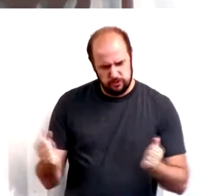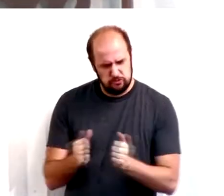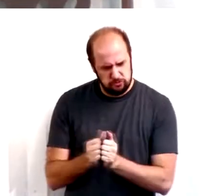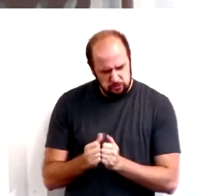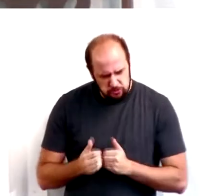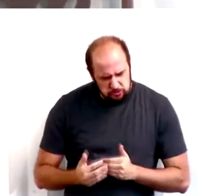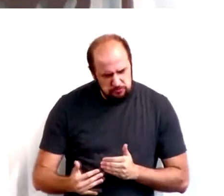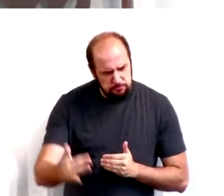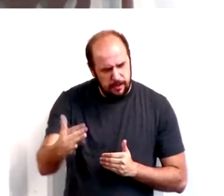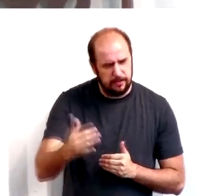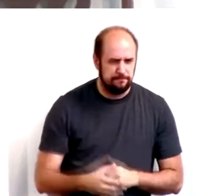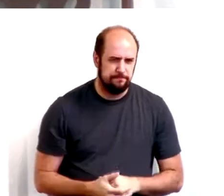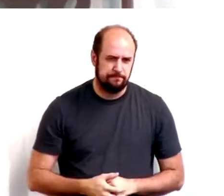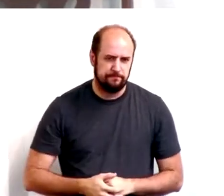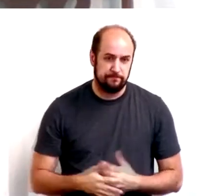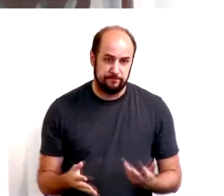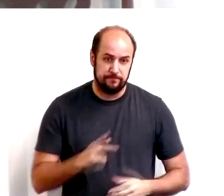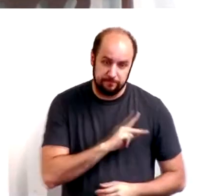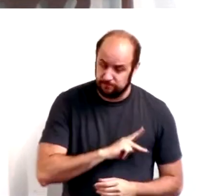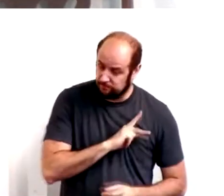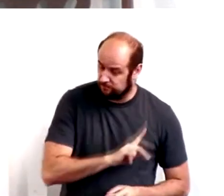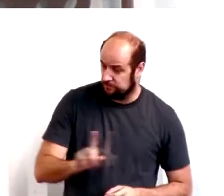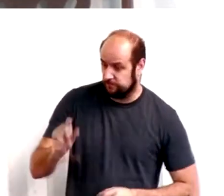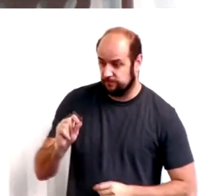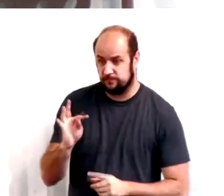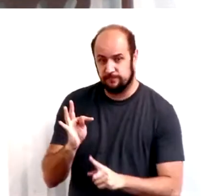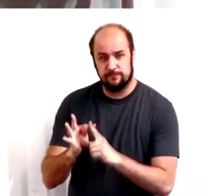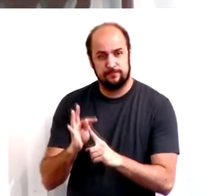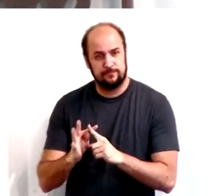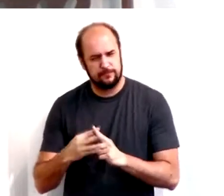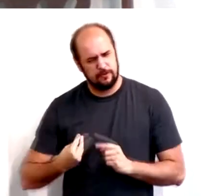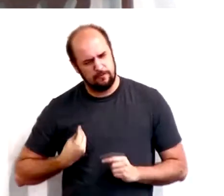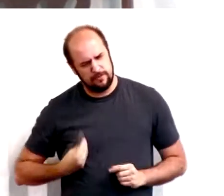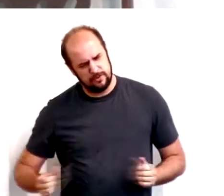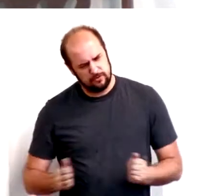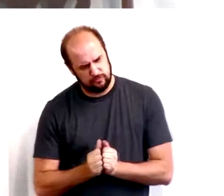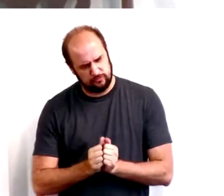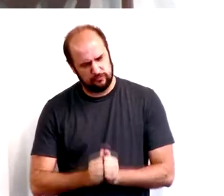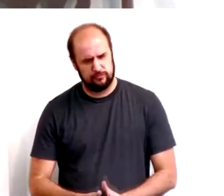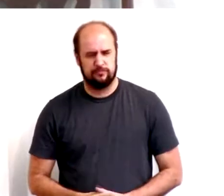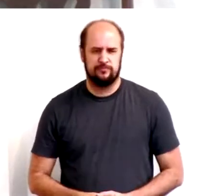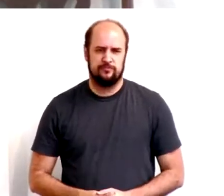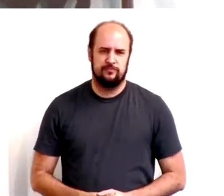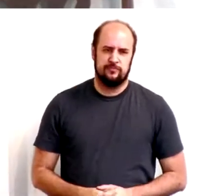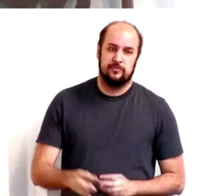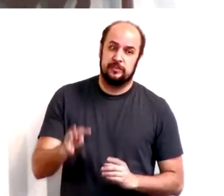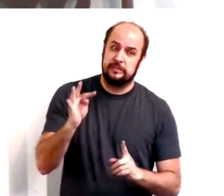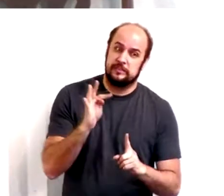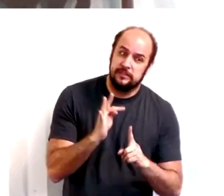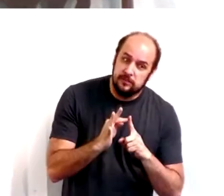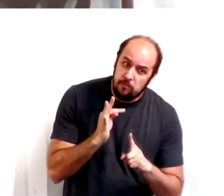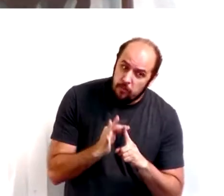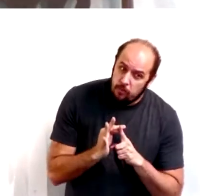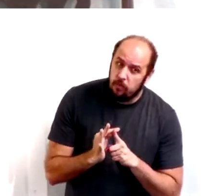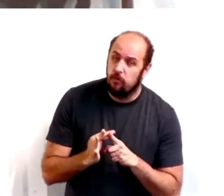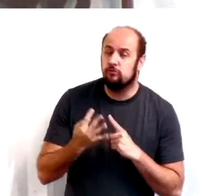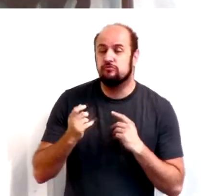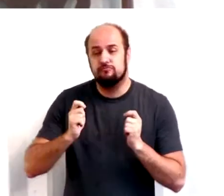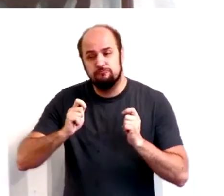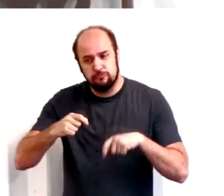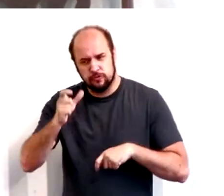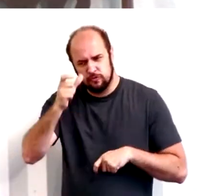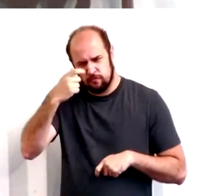eles. Paulo escolheu Timóteo para caminhar. E Timóteo pôde